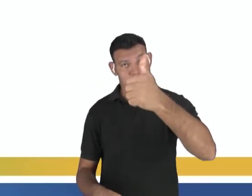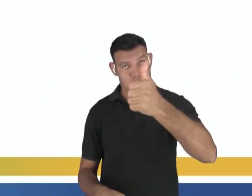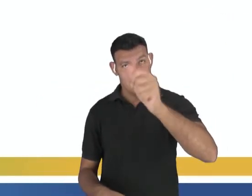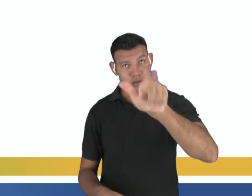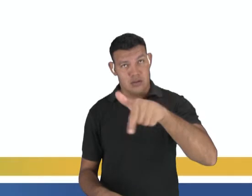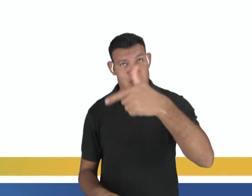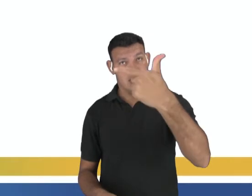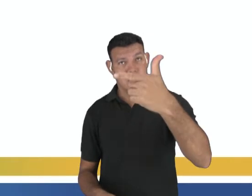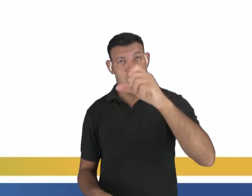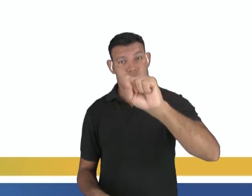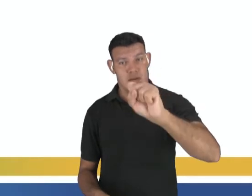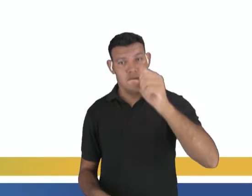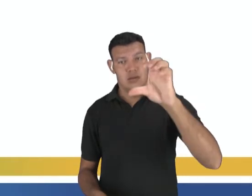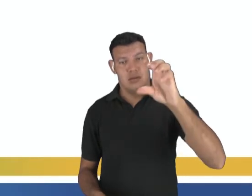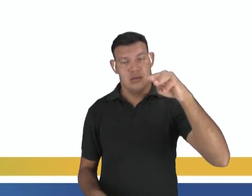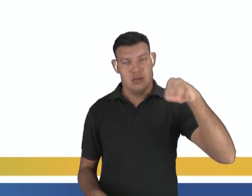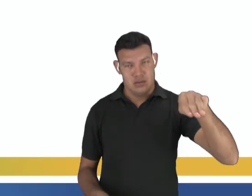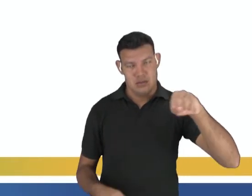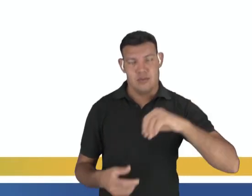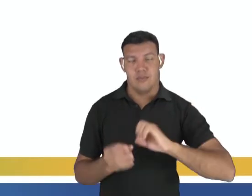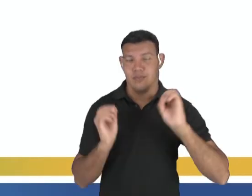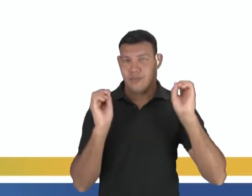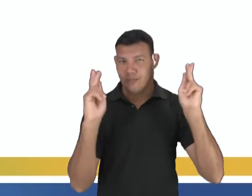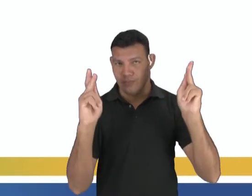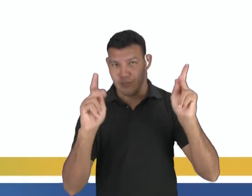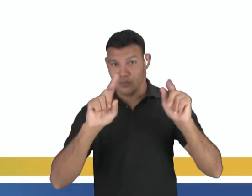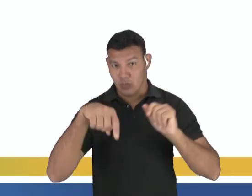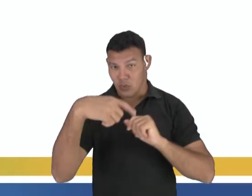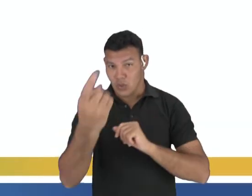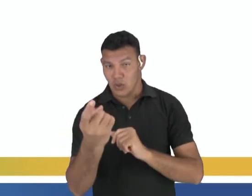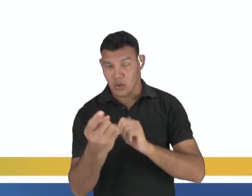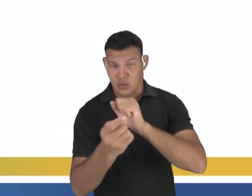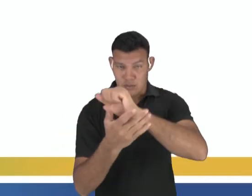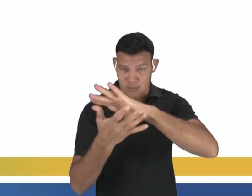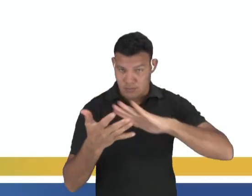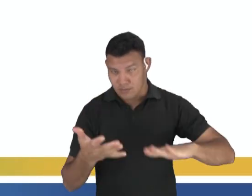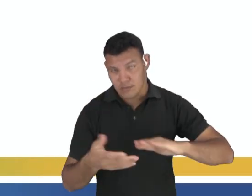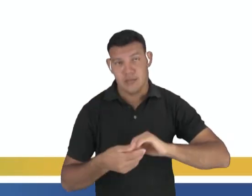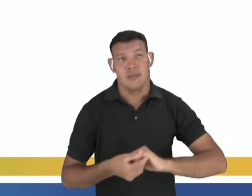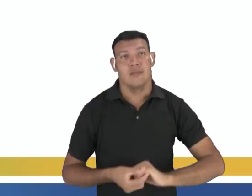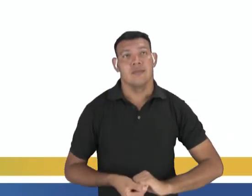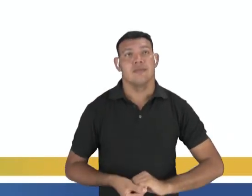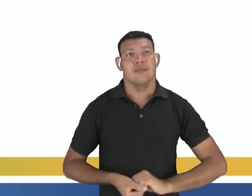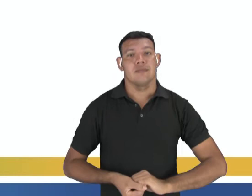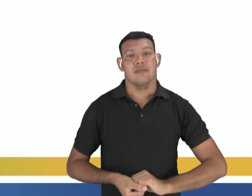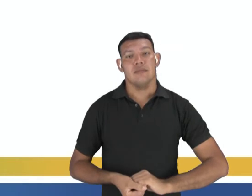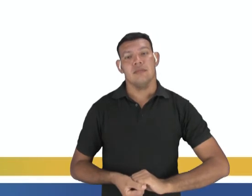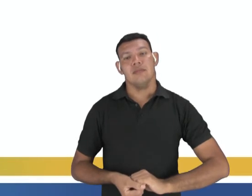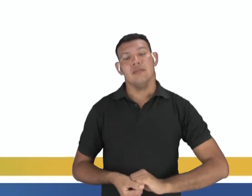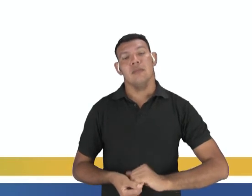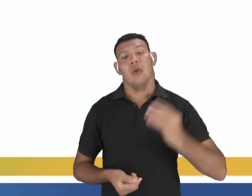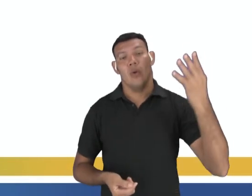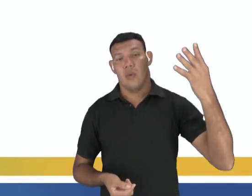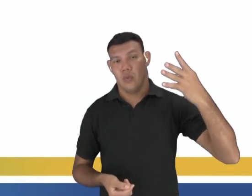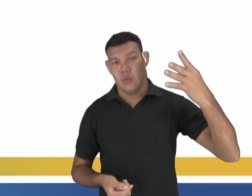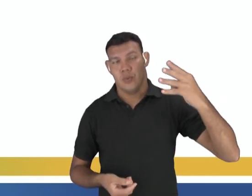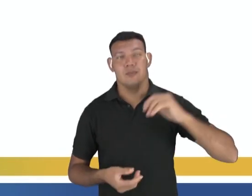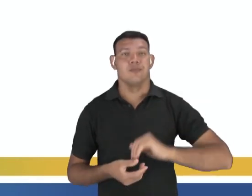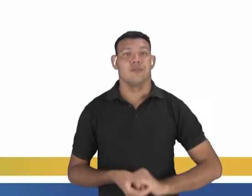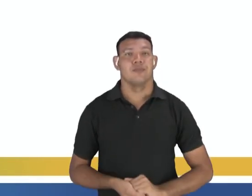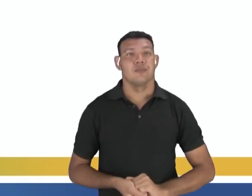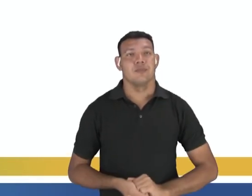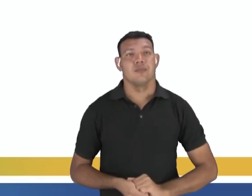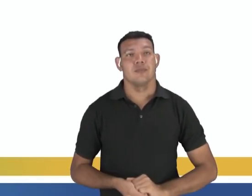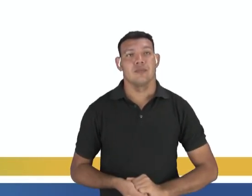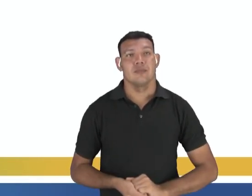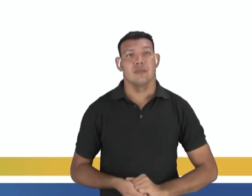1,28 cm e o Ok vamos para próxima questão exercício quatro